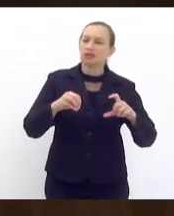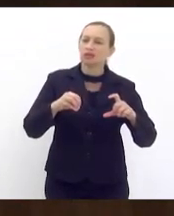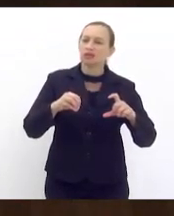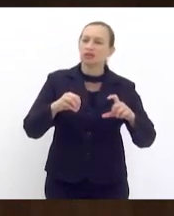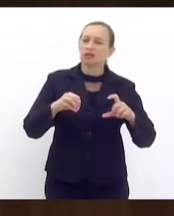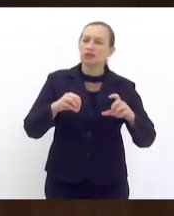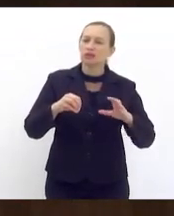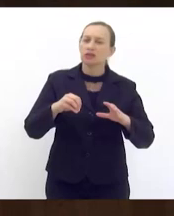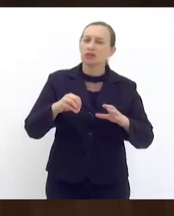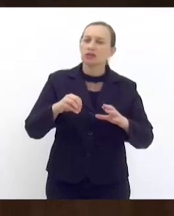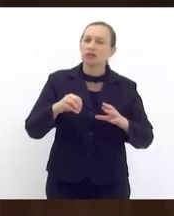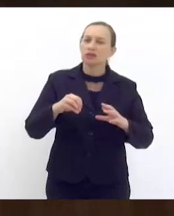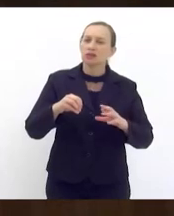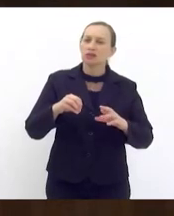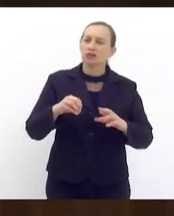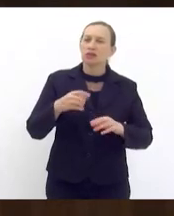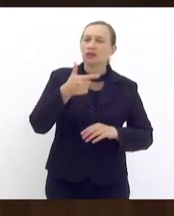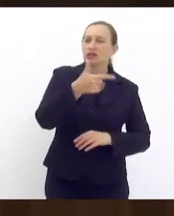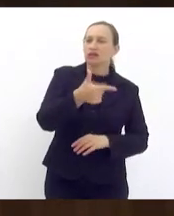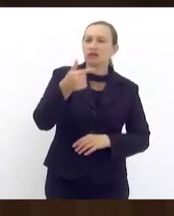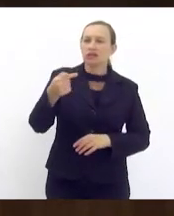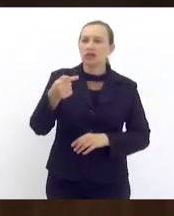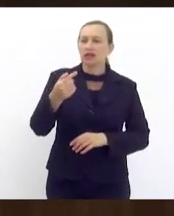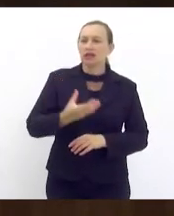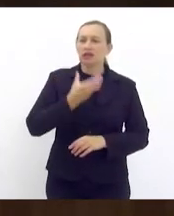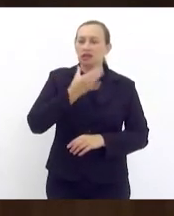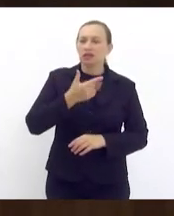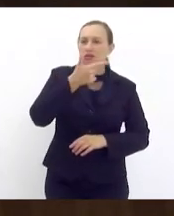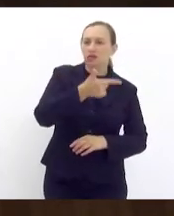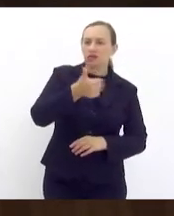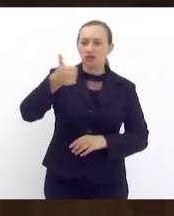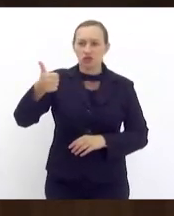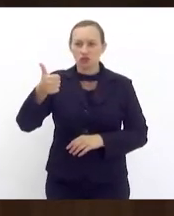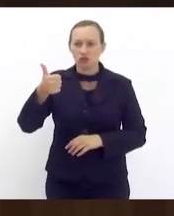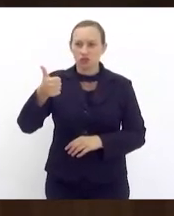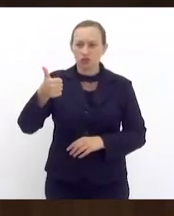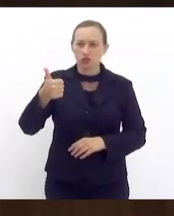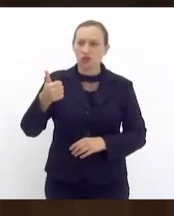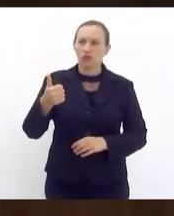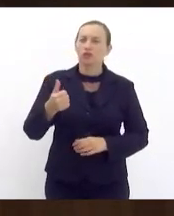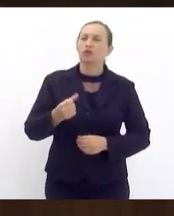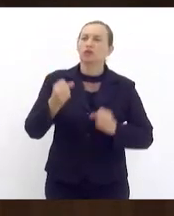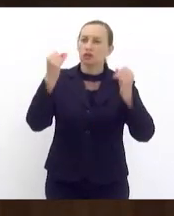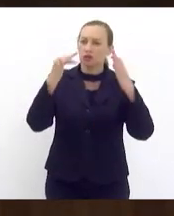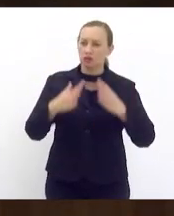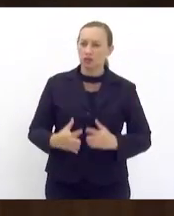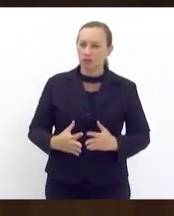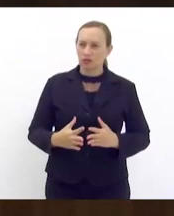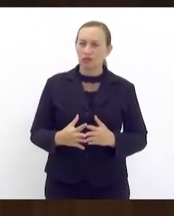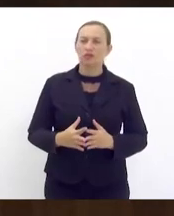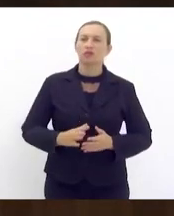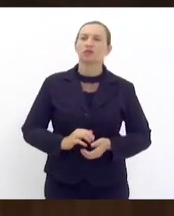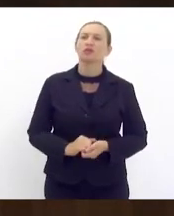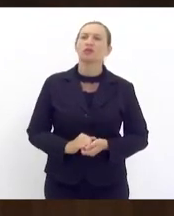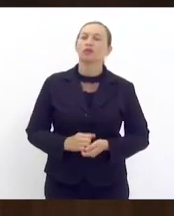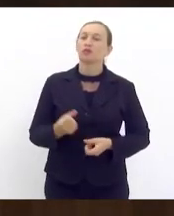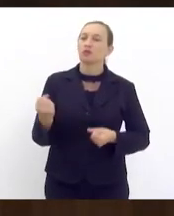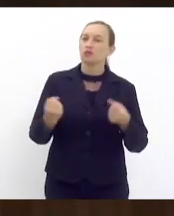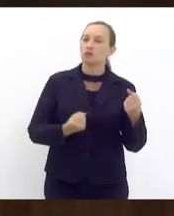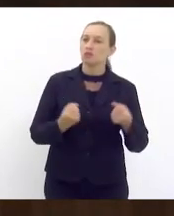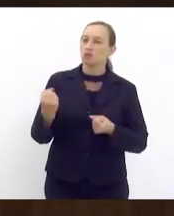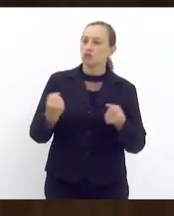230 de 17 de Dezembro de 21 diz o seguinte o veículo